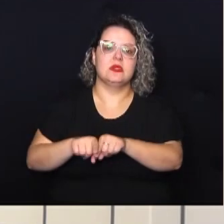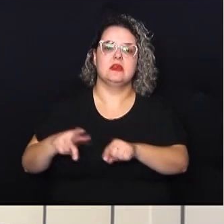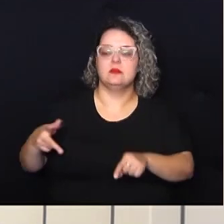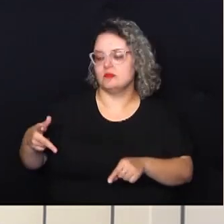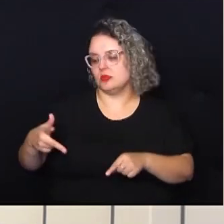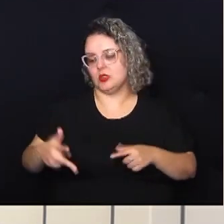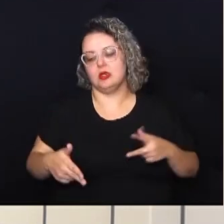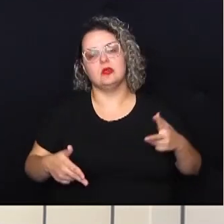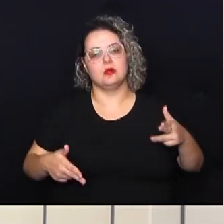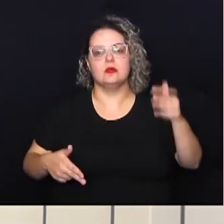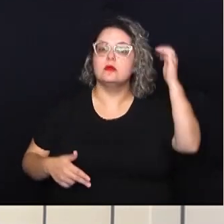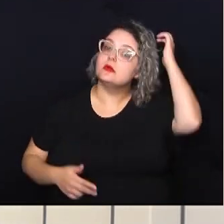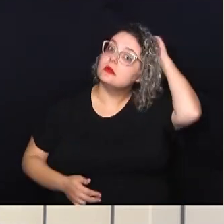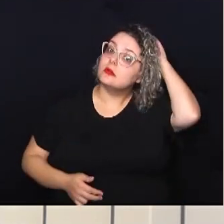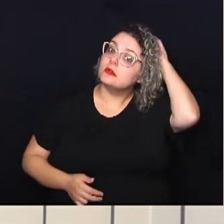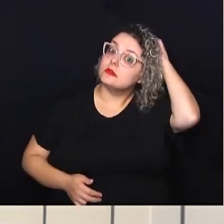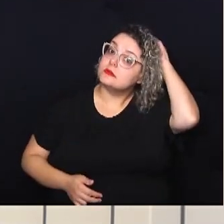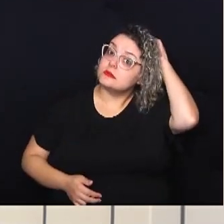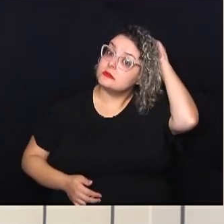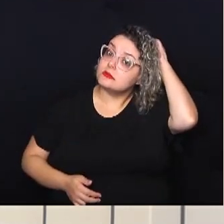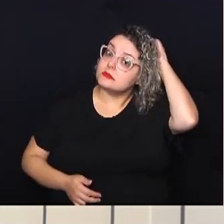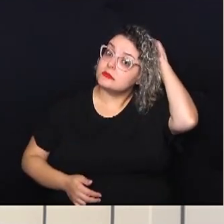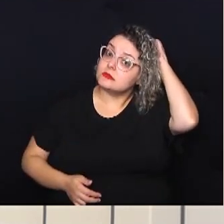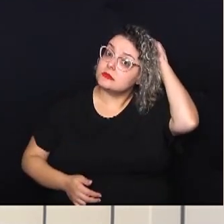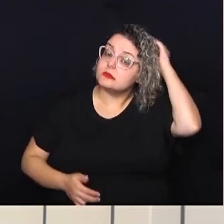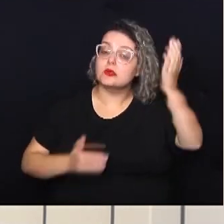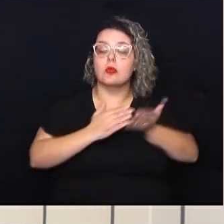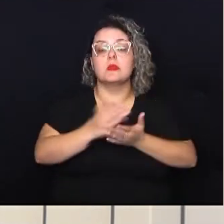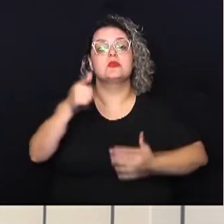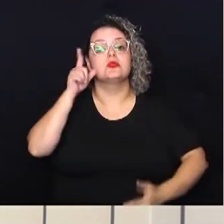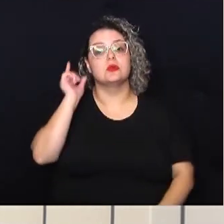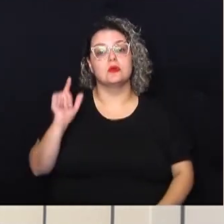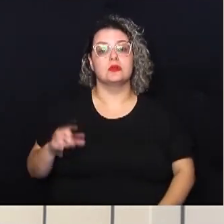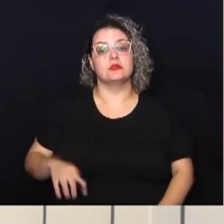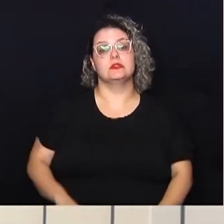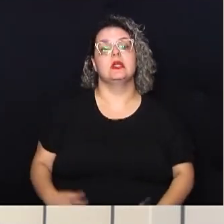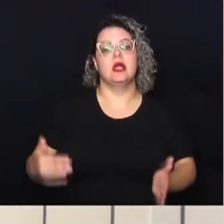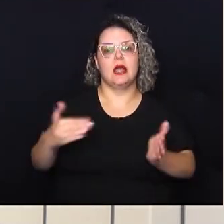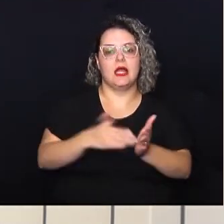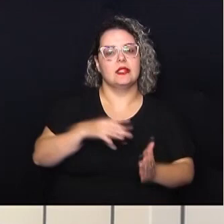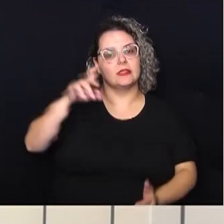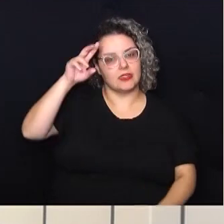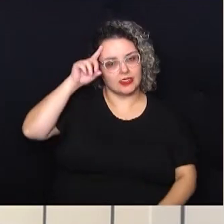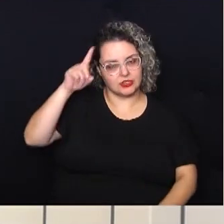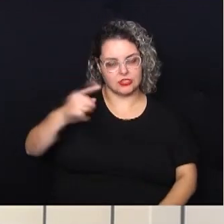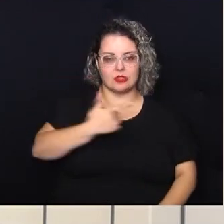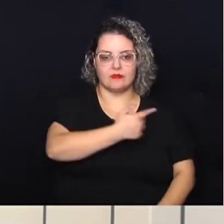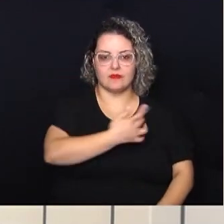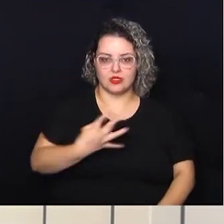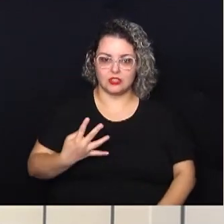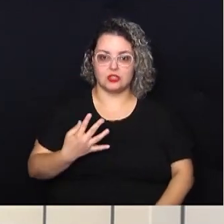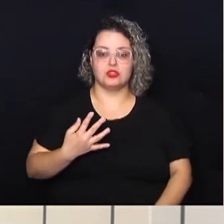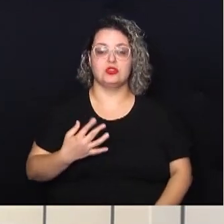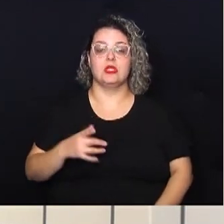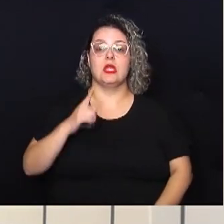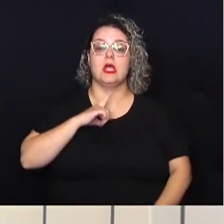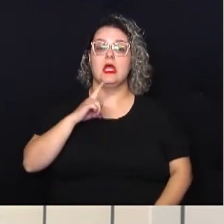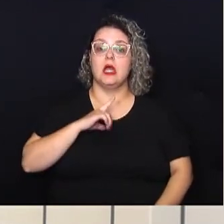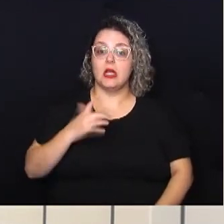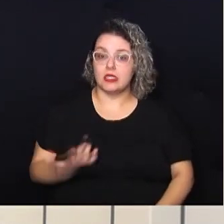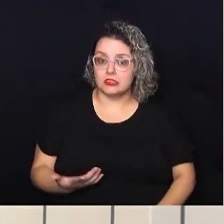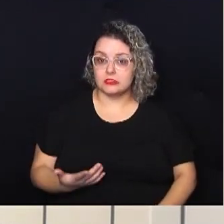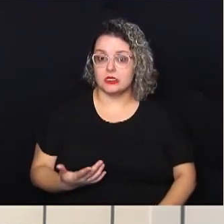bloqueios. Começou ontem, dia 20 de julho, vai até segunda-feira, dia 24. A ação conta com a presença